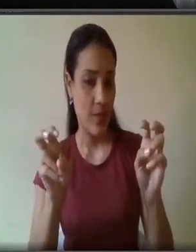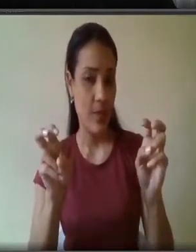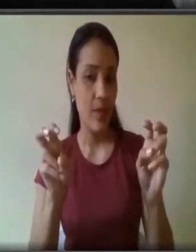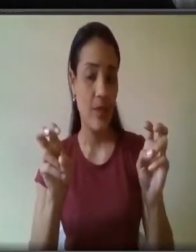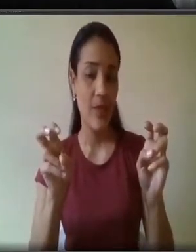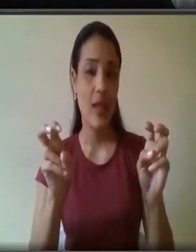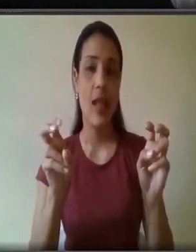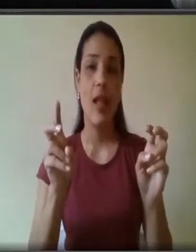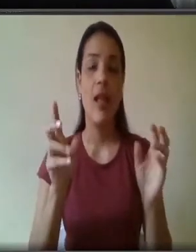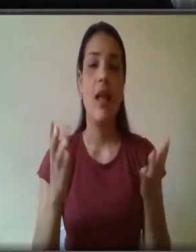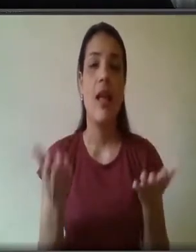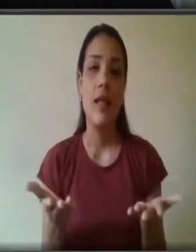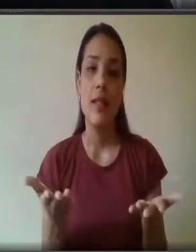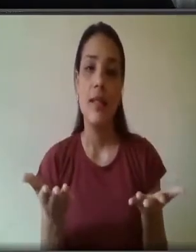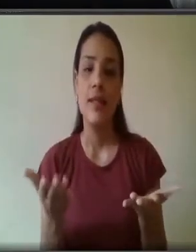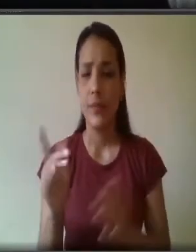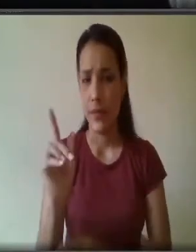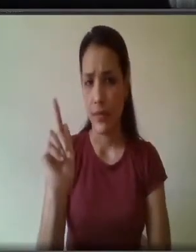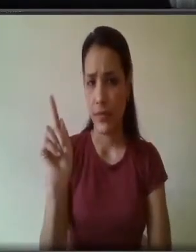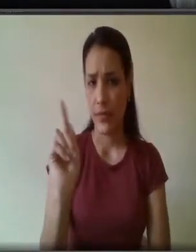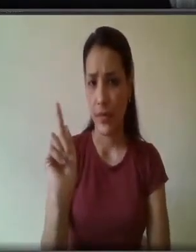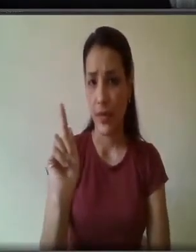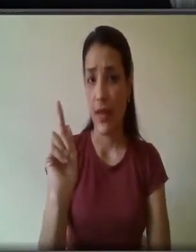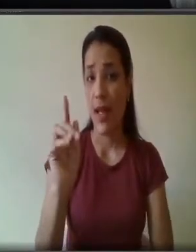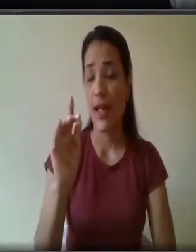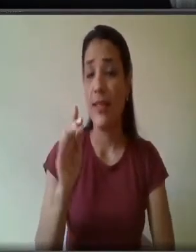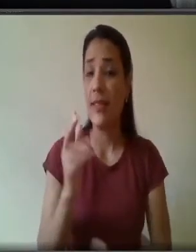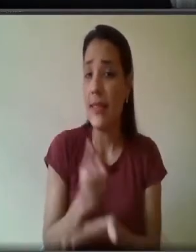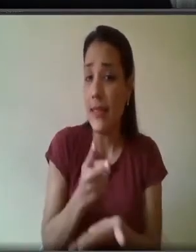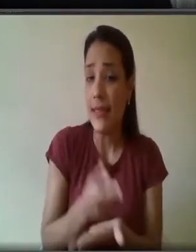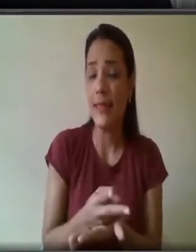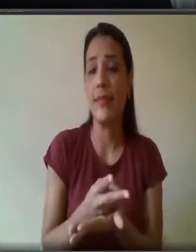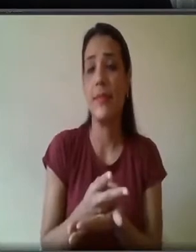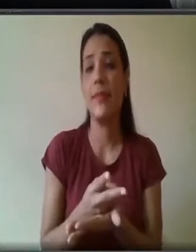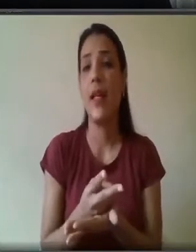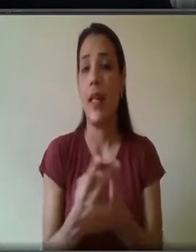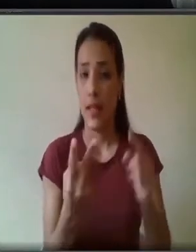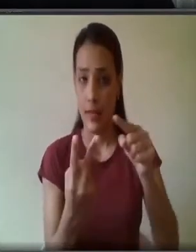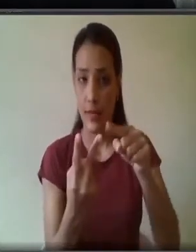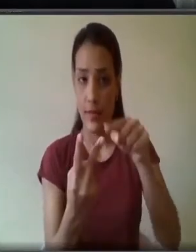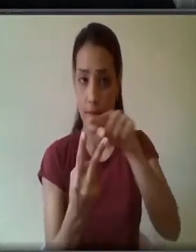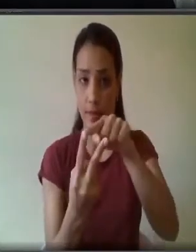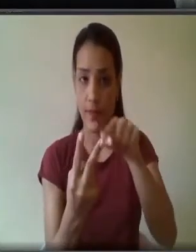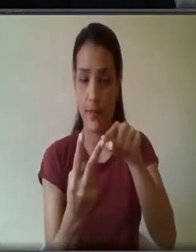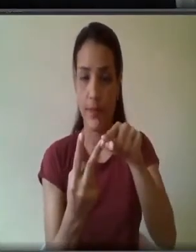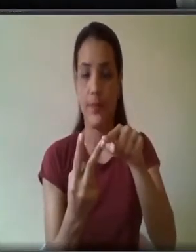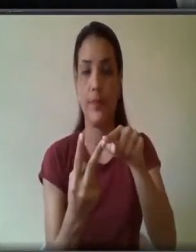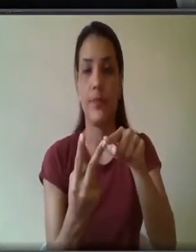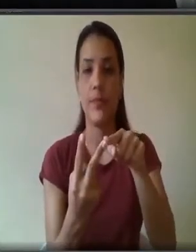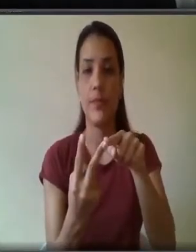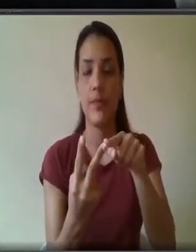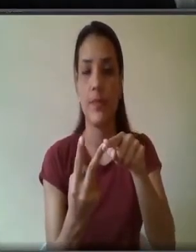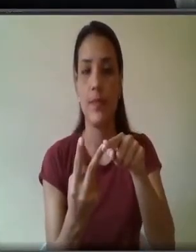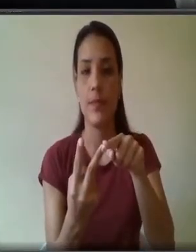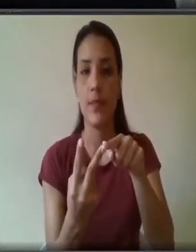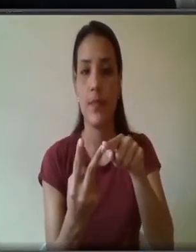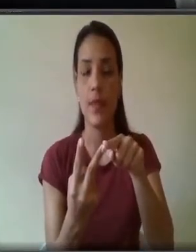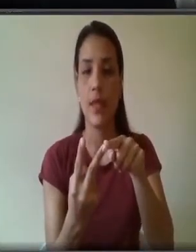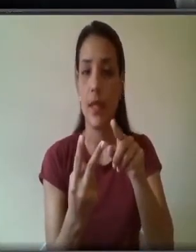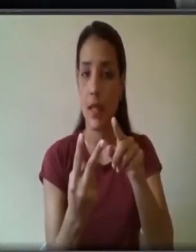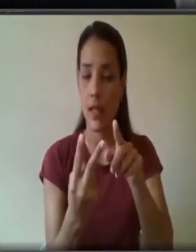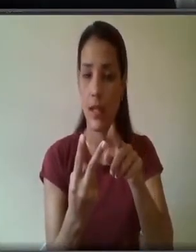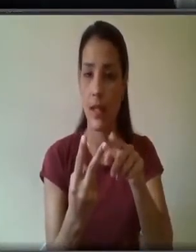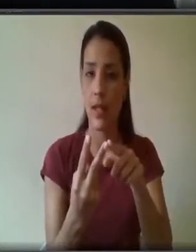trata sobre a geografia. Geralmente ela caminha hoje em dois aspectos, né? Você está